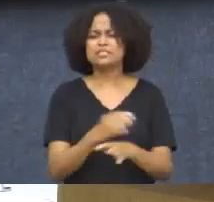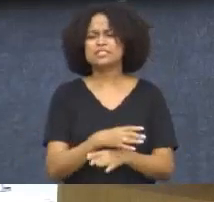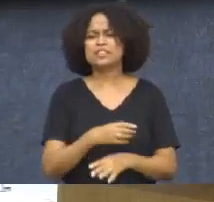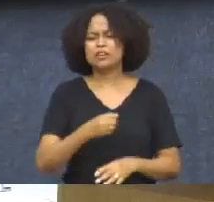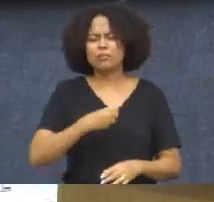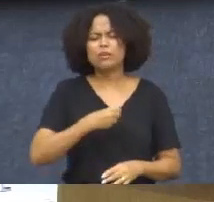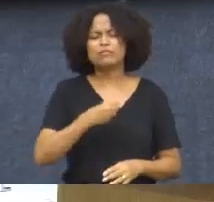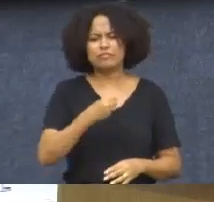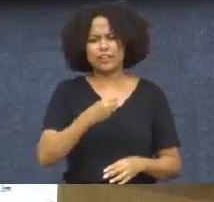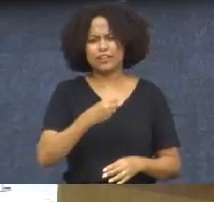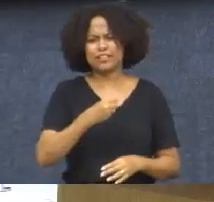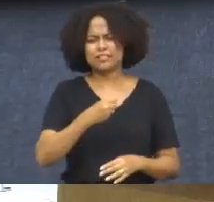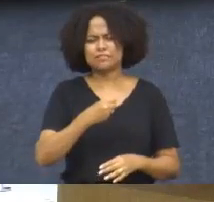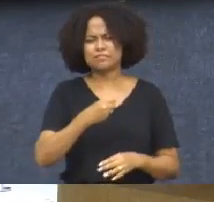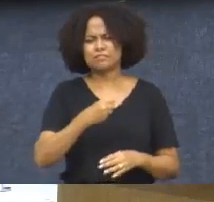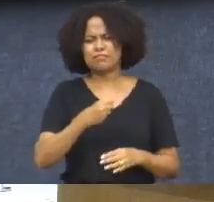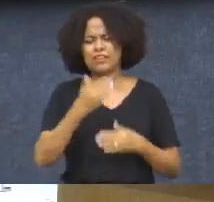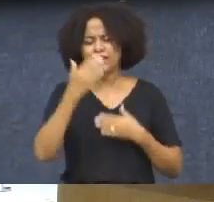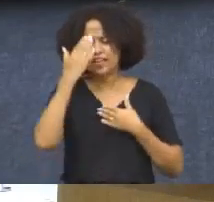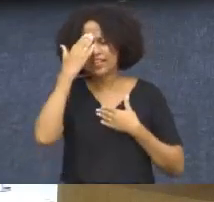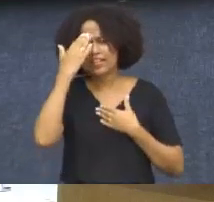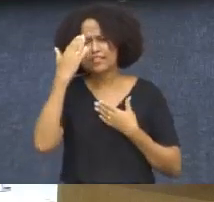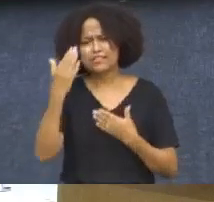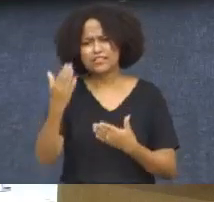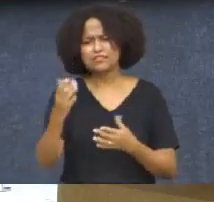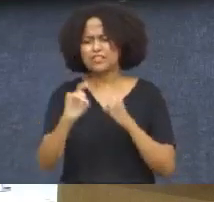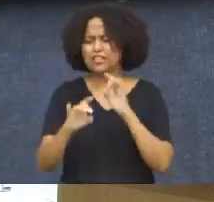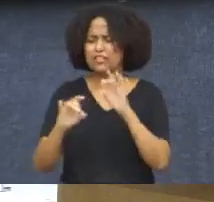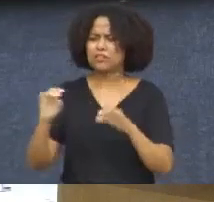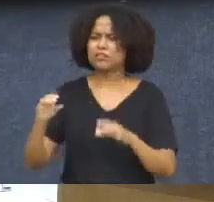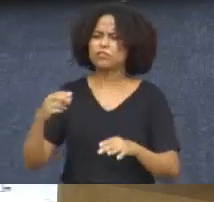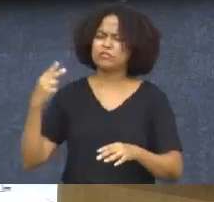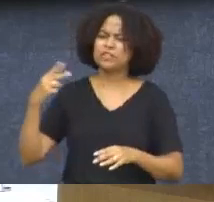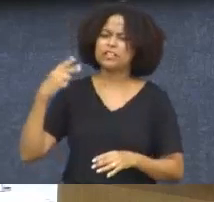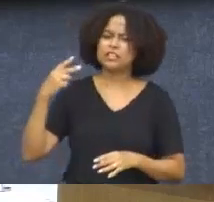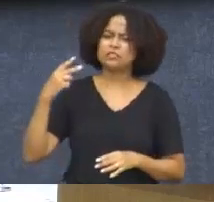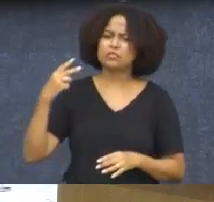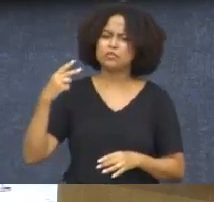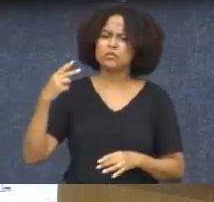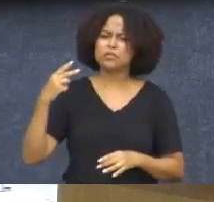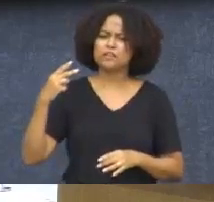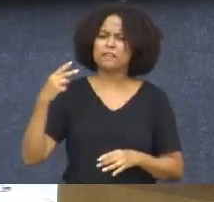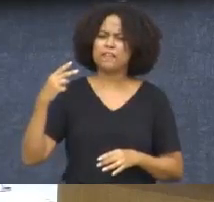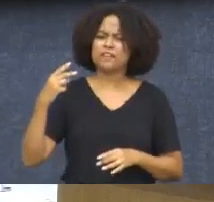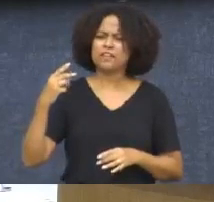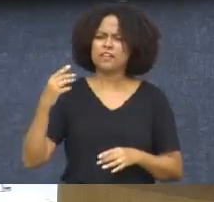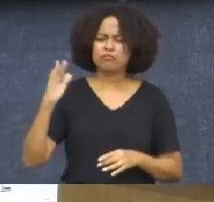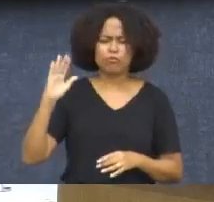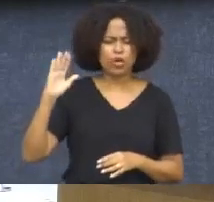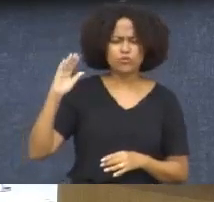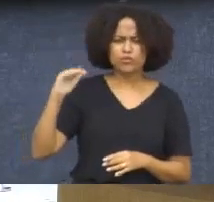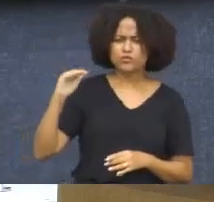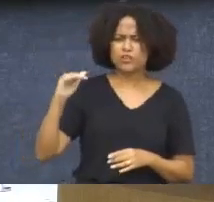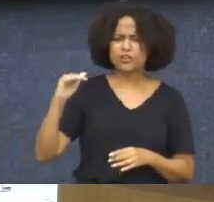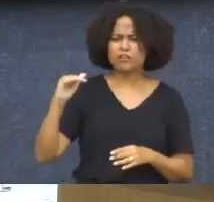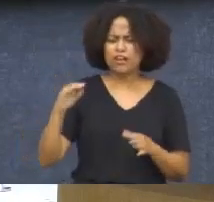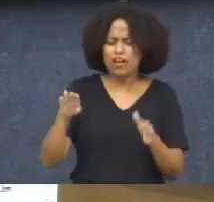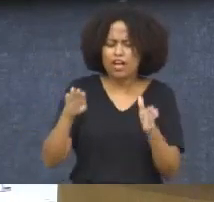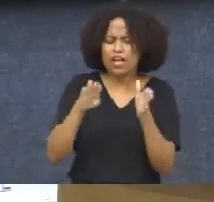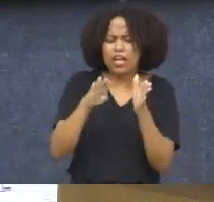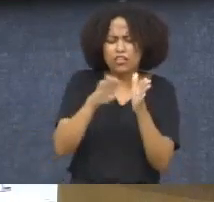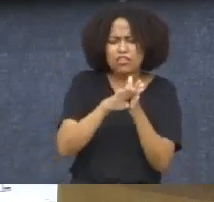vez, agradecendo aos vereadores, dizer que, mais uma vez, não é uma despedida, é um até logo, até breve, a